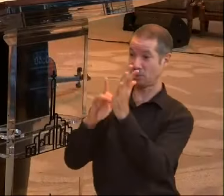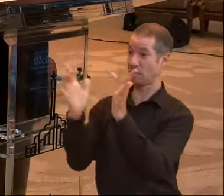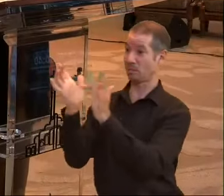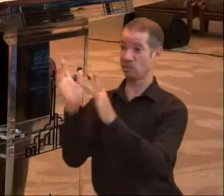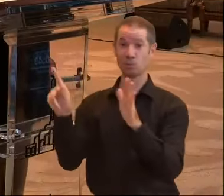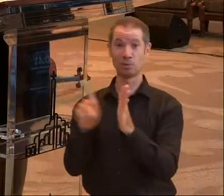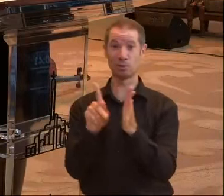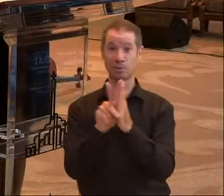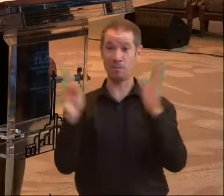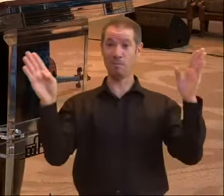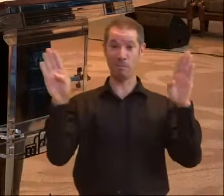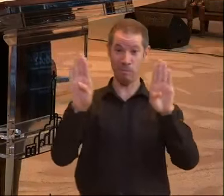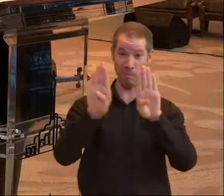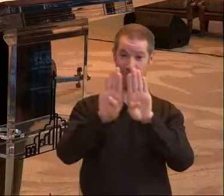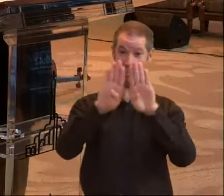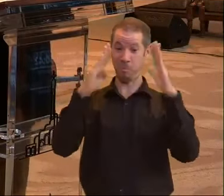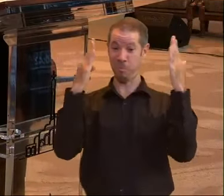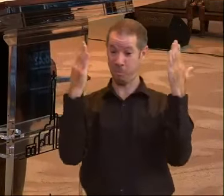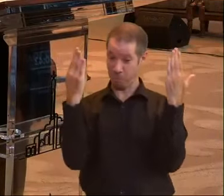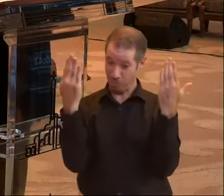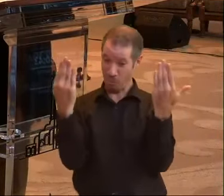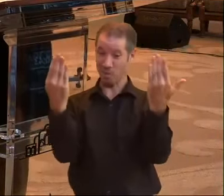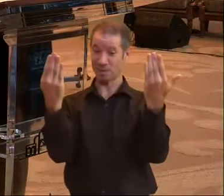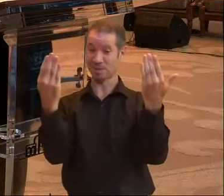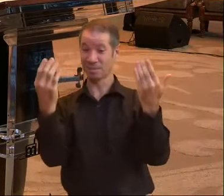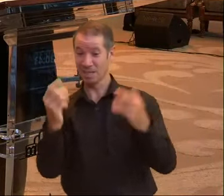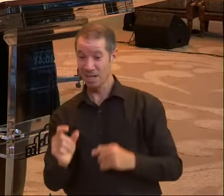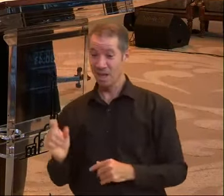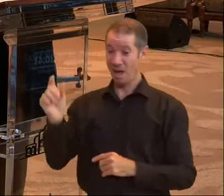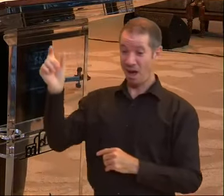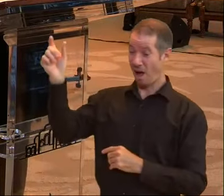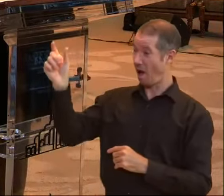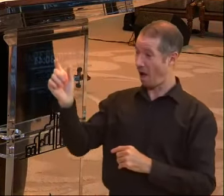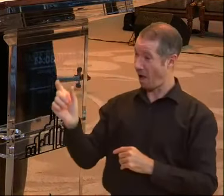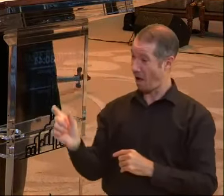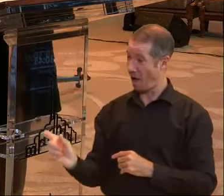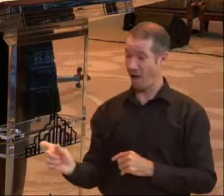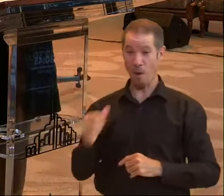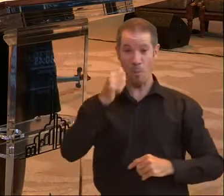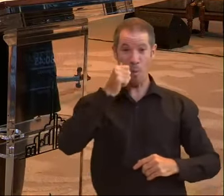porta. Olha que lindo. E ela passou.